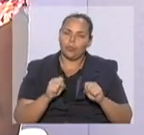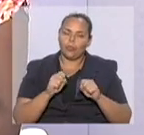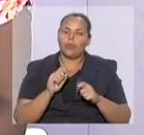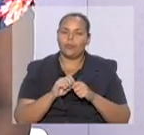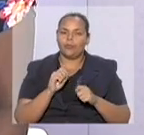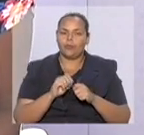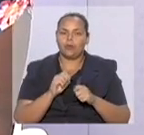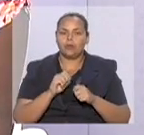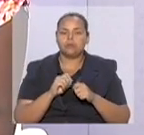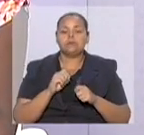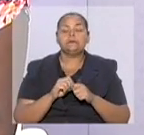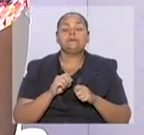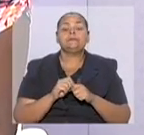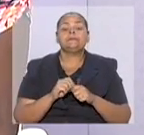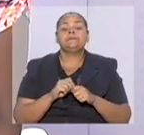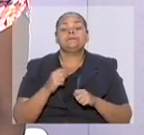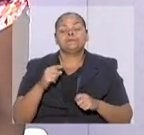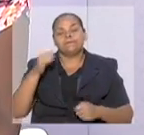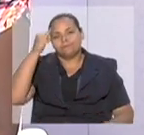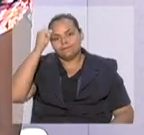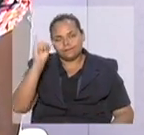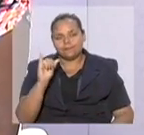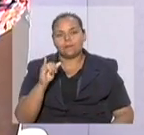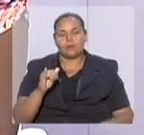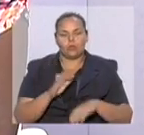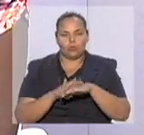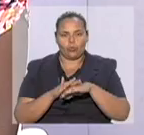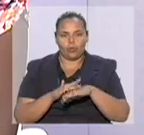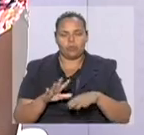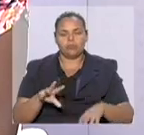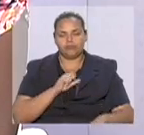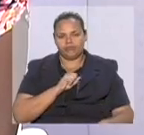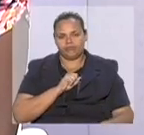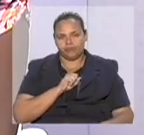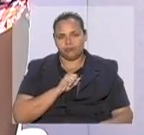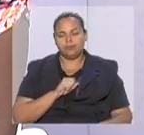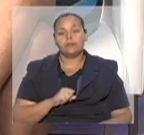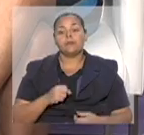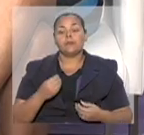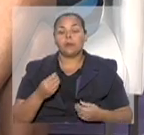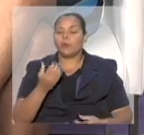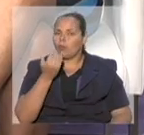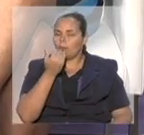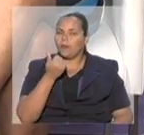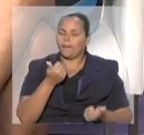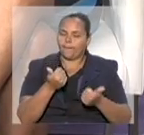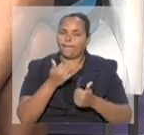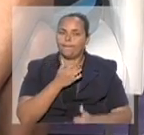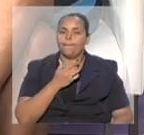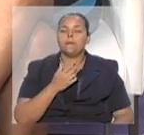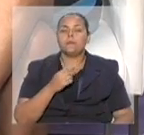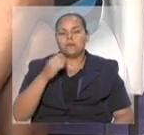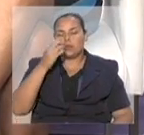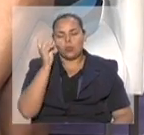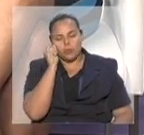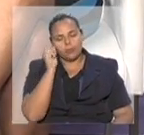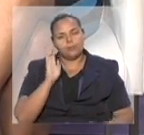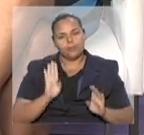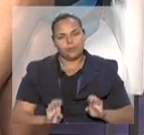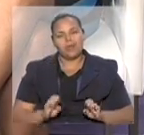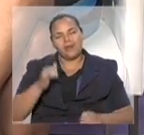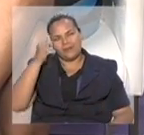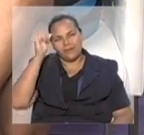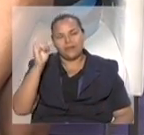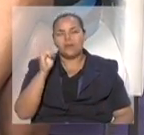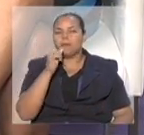fazer para, de alguma forma, se prevenir de uma doença como essa? comer bem, dormir bem, evitar o